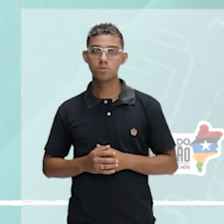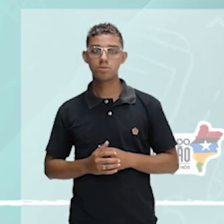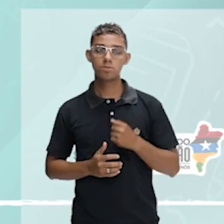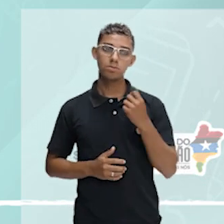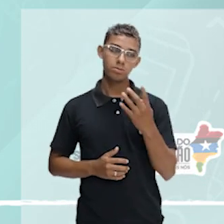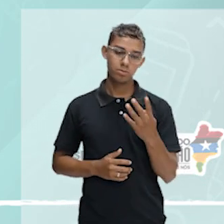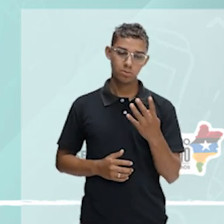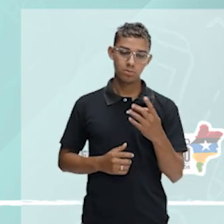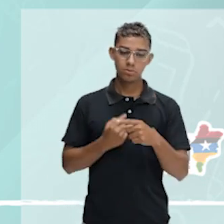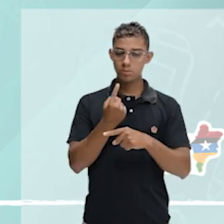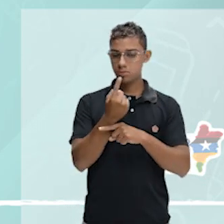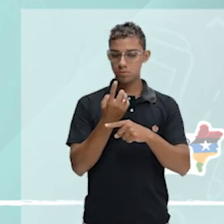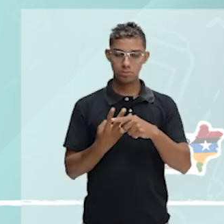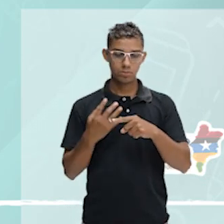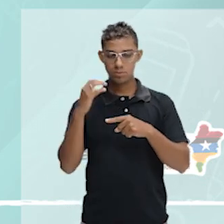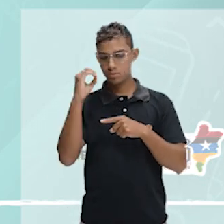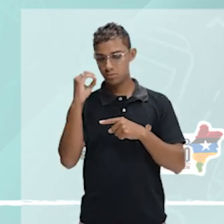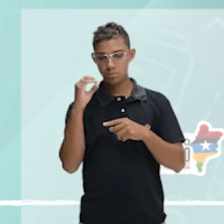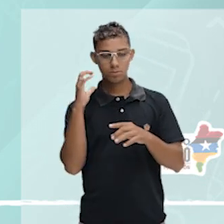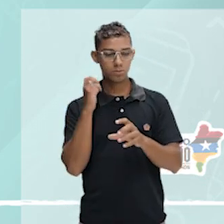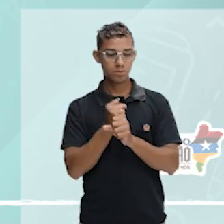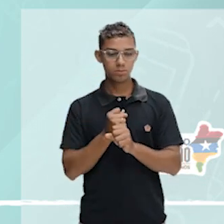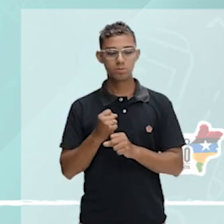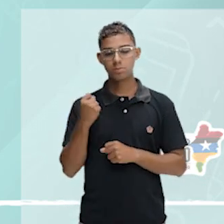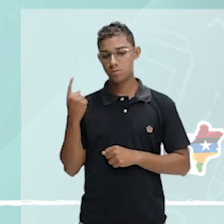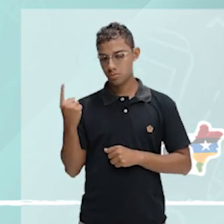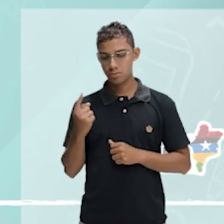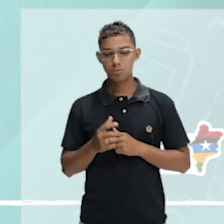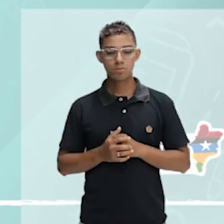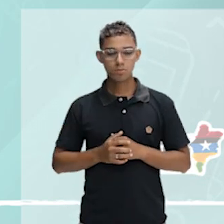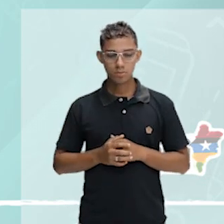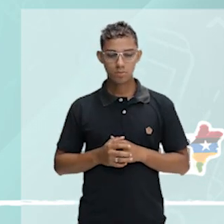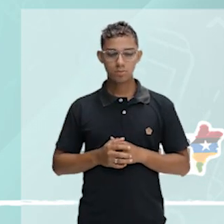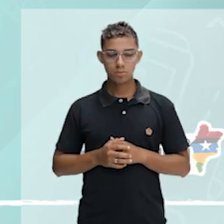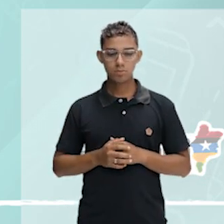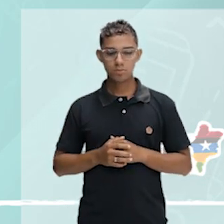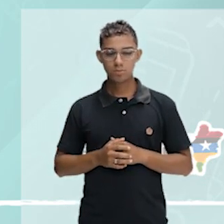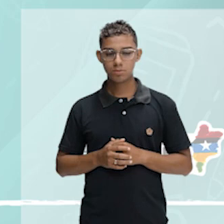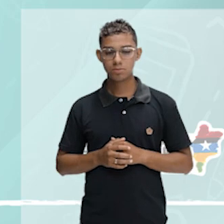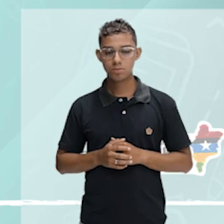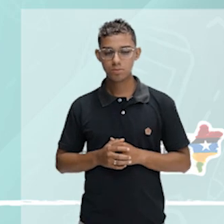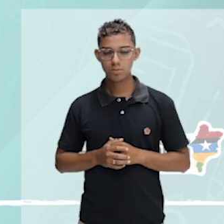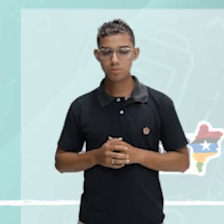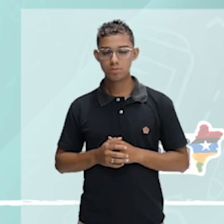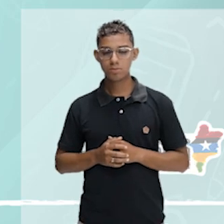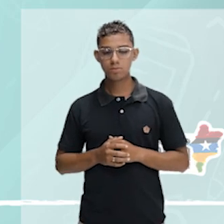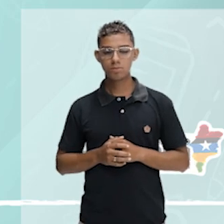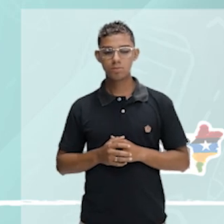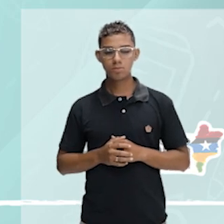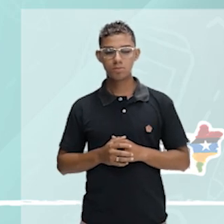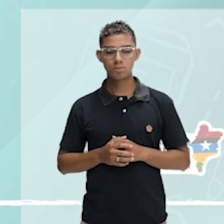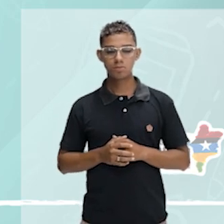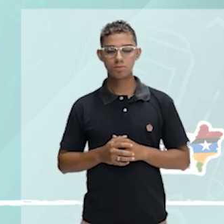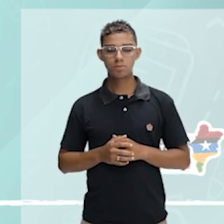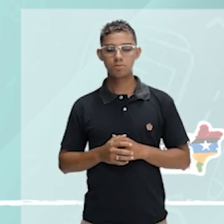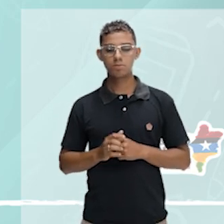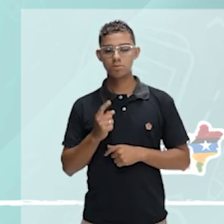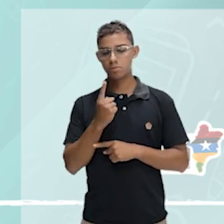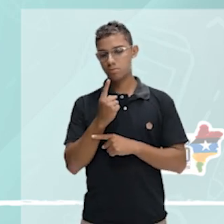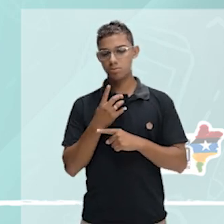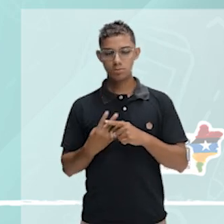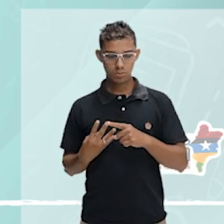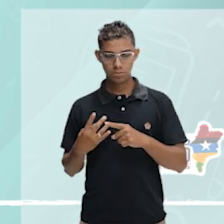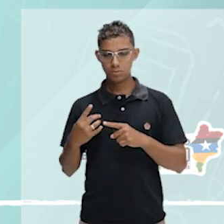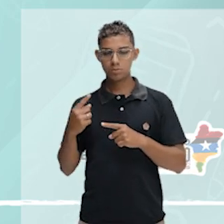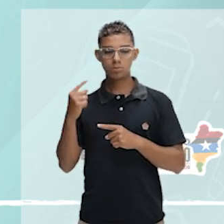elevado a zero tem como resposta o um então quatro um quarto elevado a zero resposta